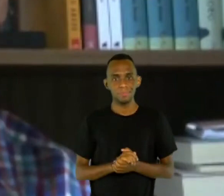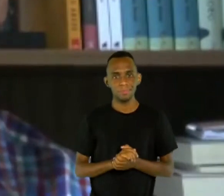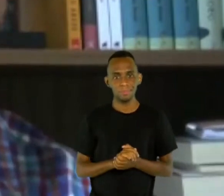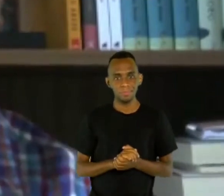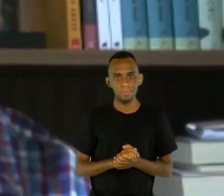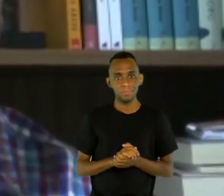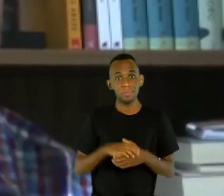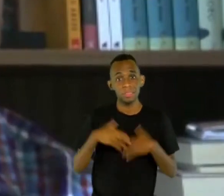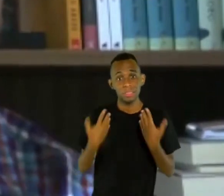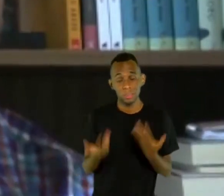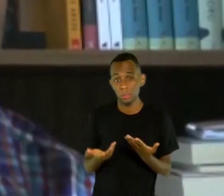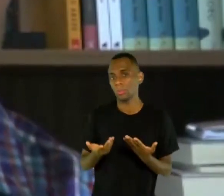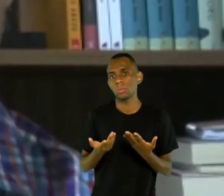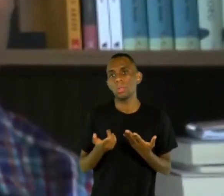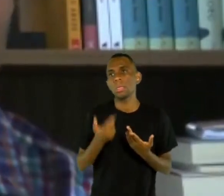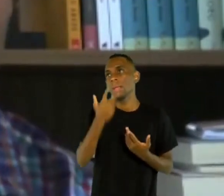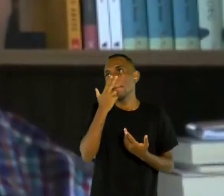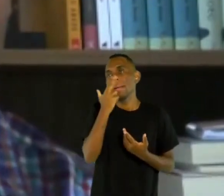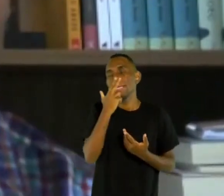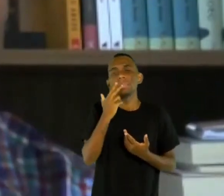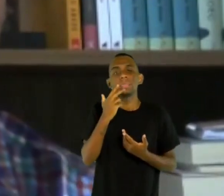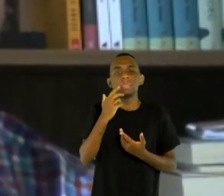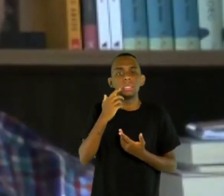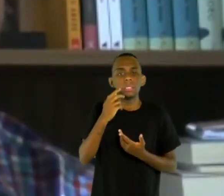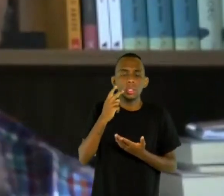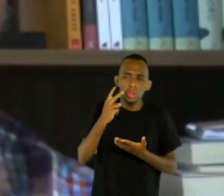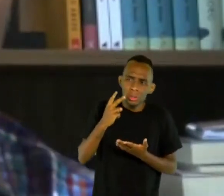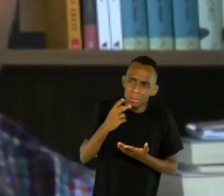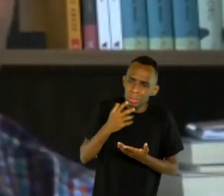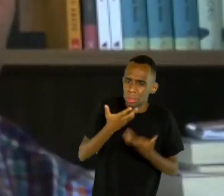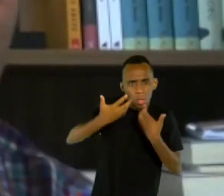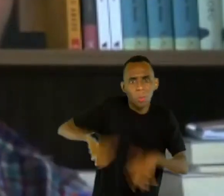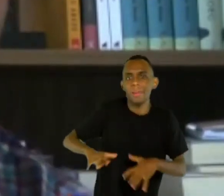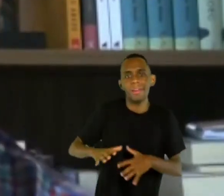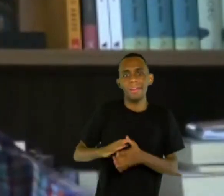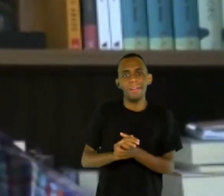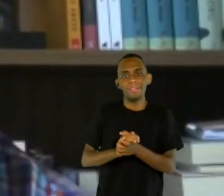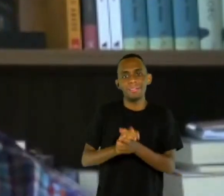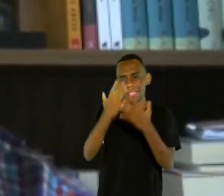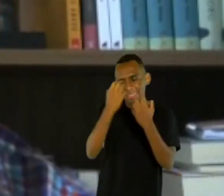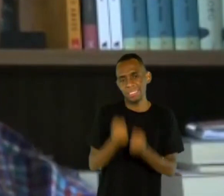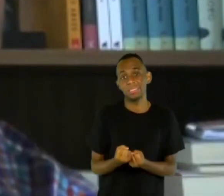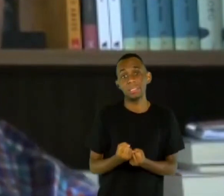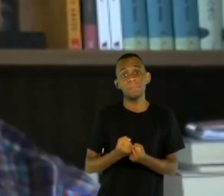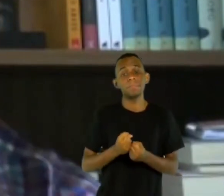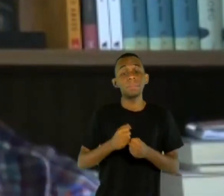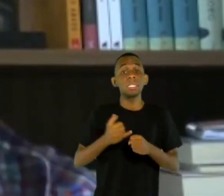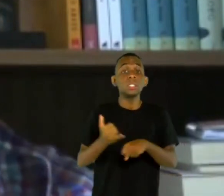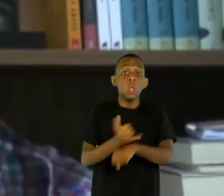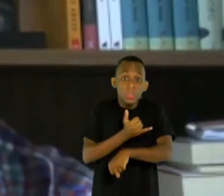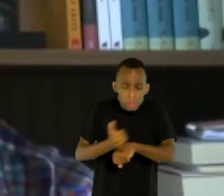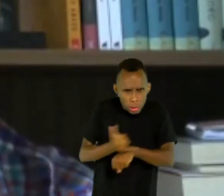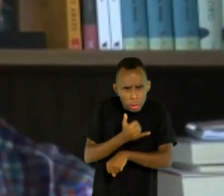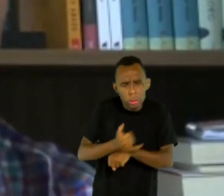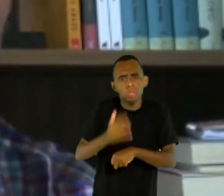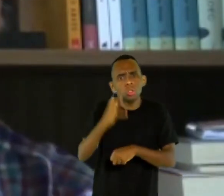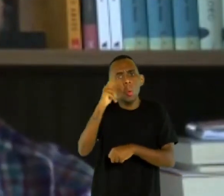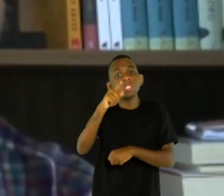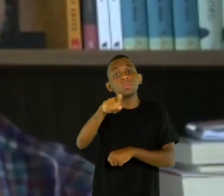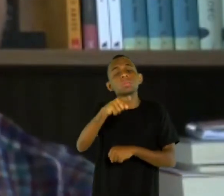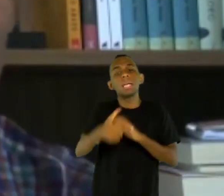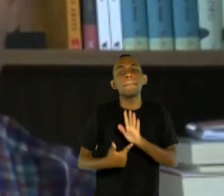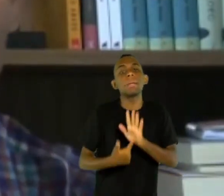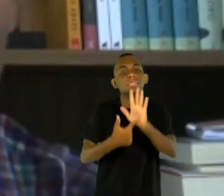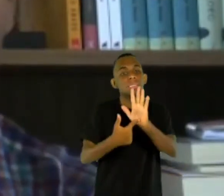alguma maneira, resistem em entregar. E é dessa maneira também que eu acho que você apresenta esse livro, né? Porque